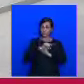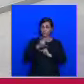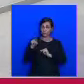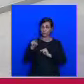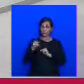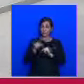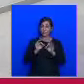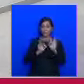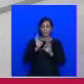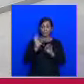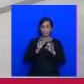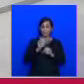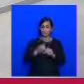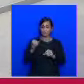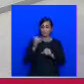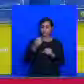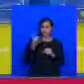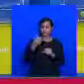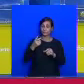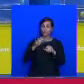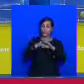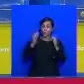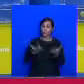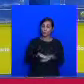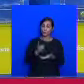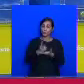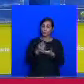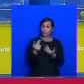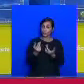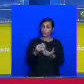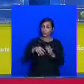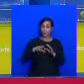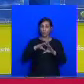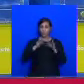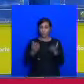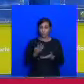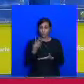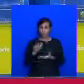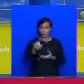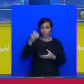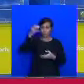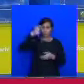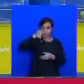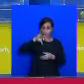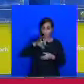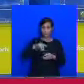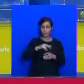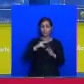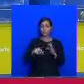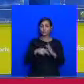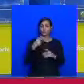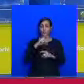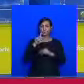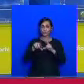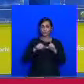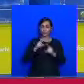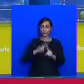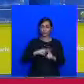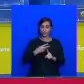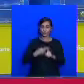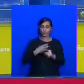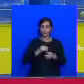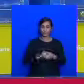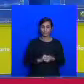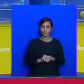as bolas serão recolocadas no suporte em cima do mesmo Globo ou seja do Globo número quatro para a realização do segundo sorteio